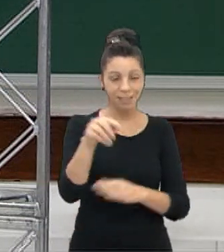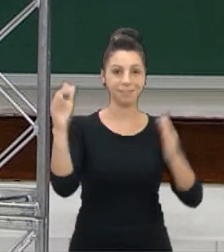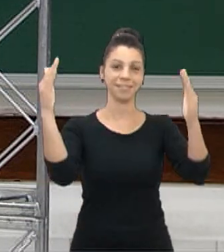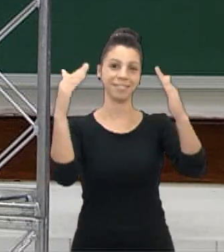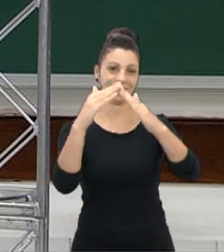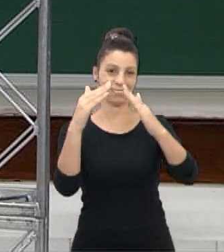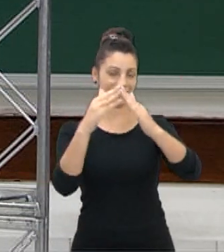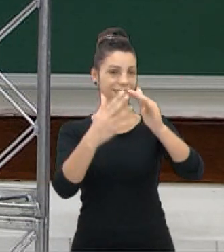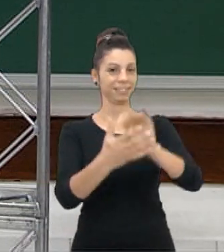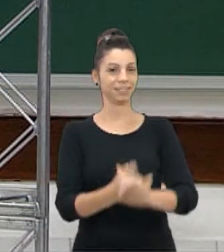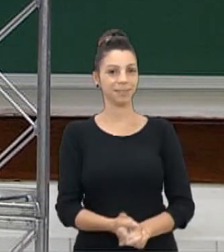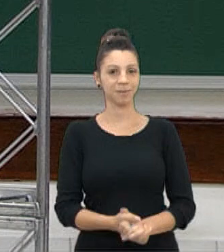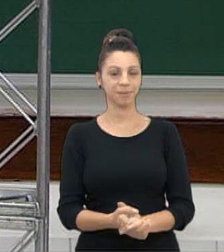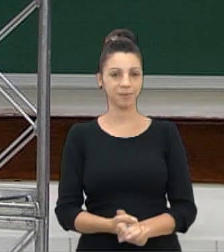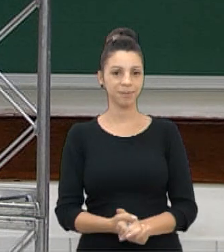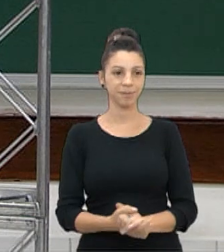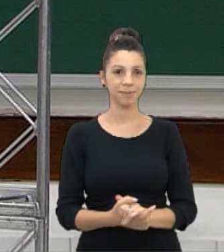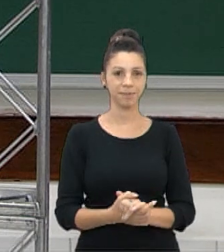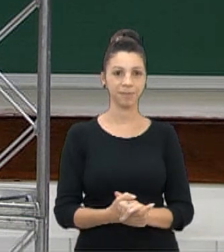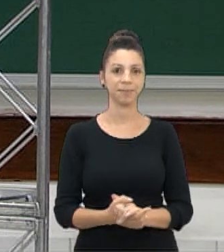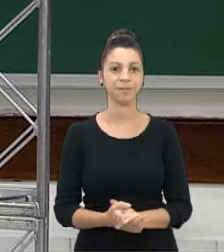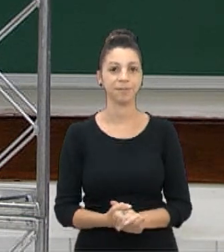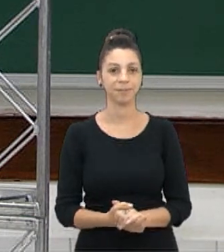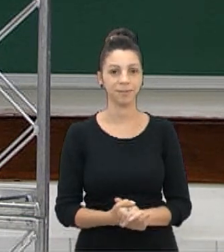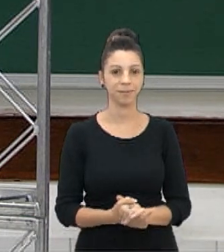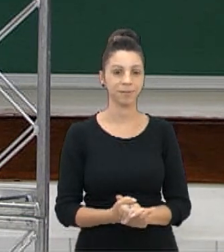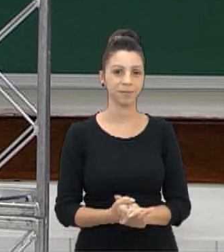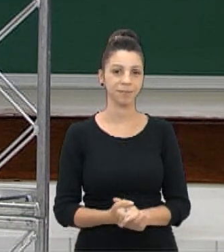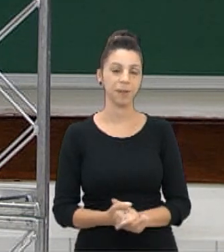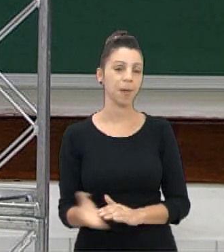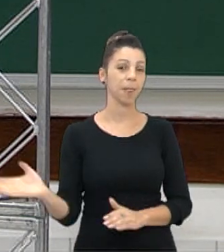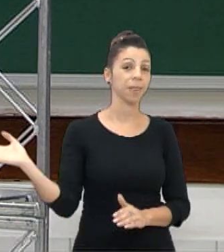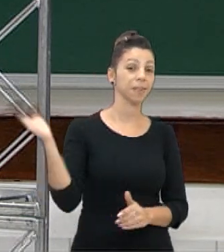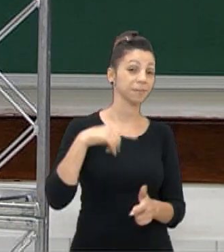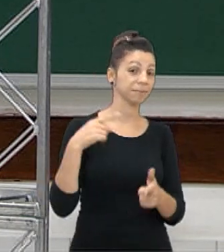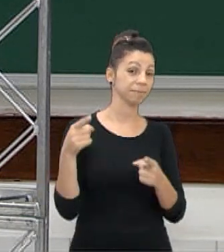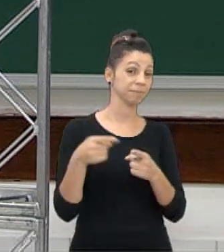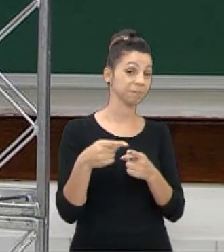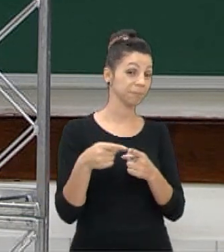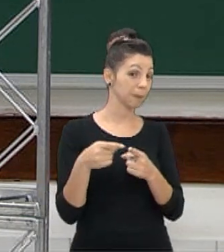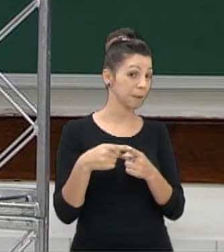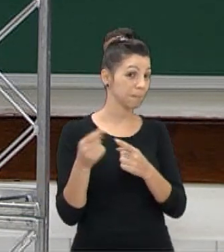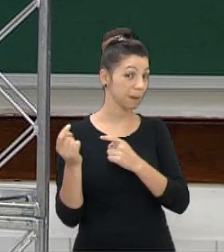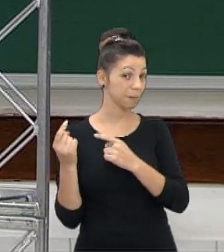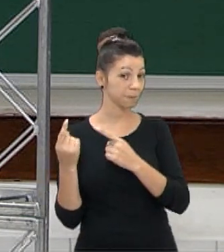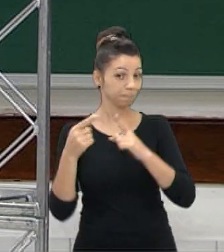bom? Então, vamos ao nosso primeiro desafio.